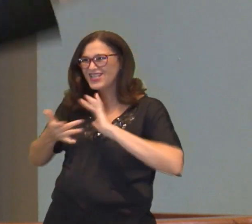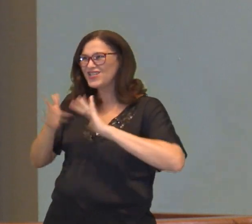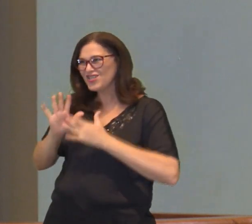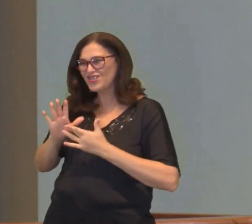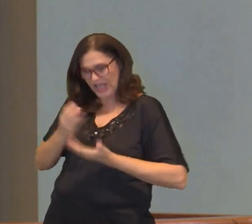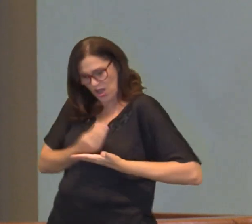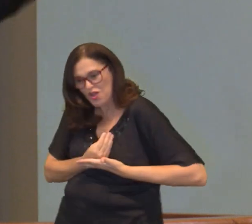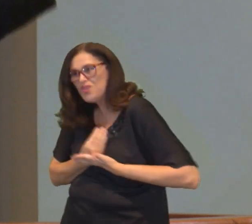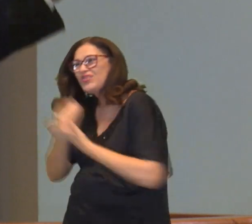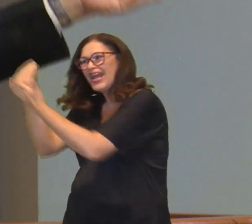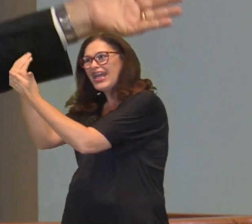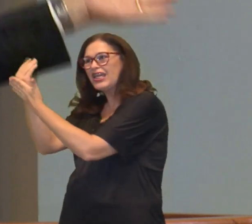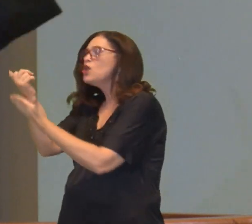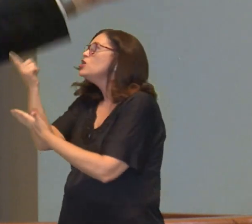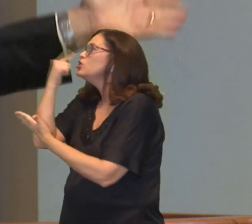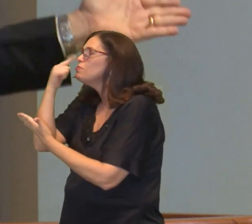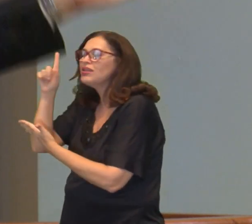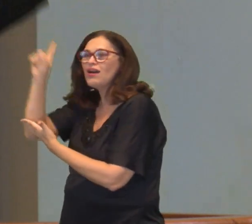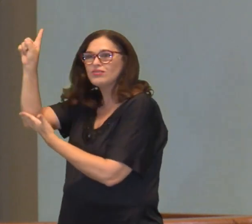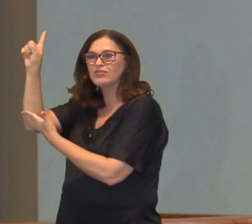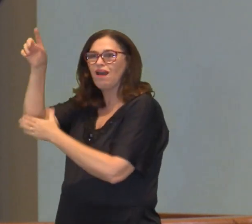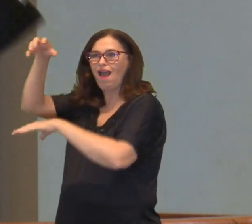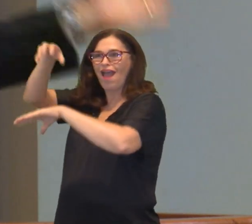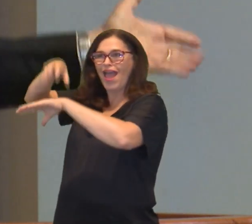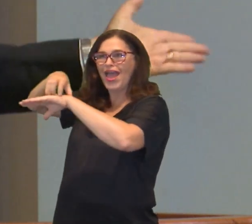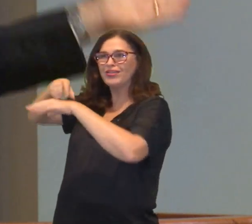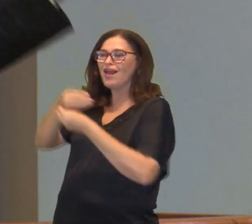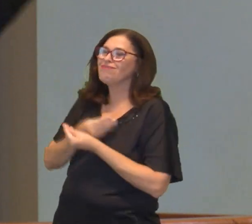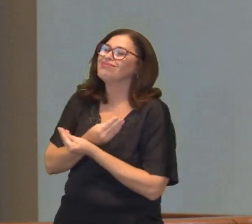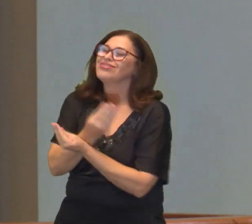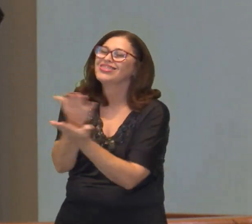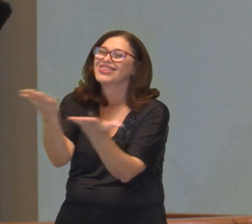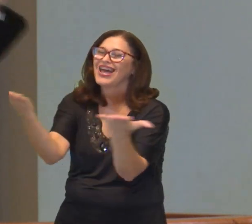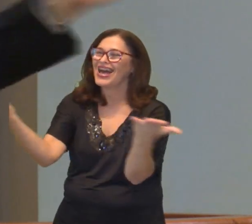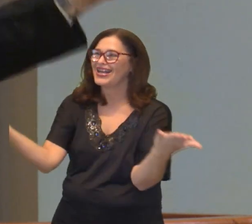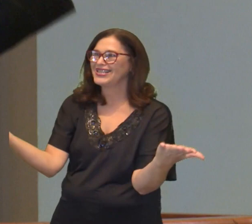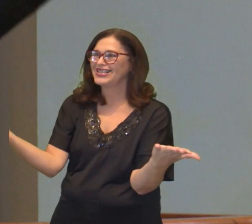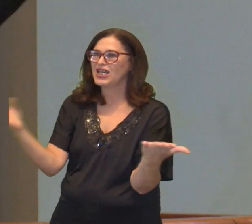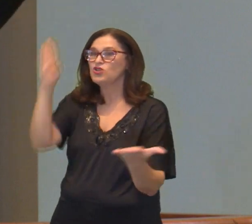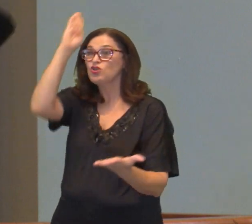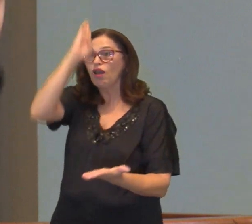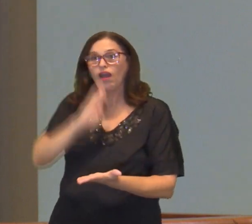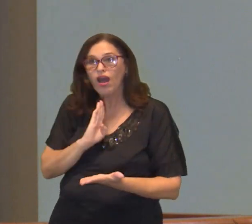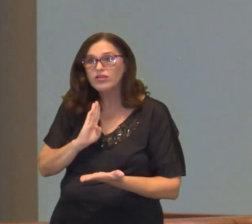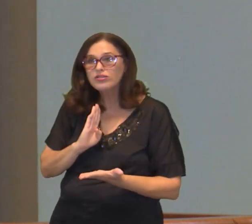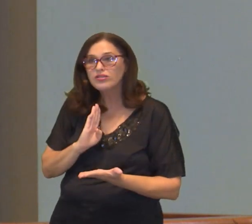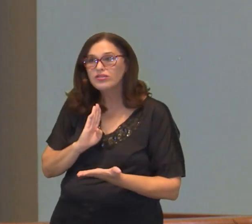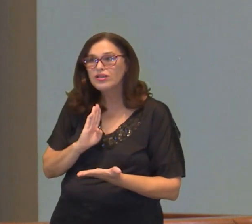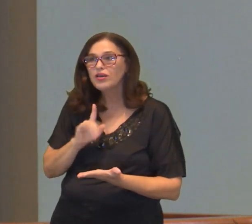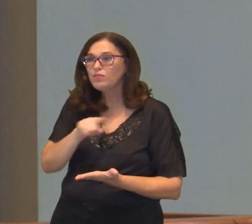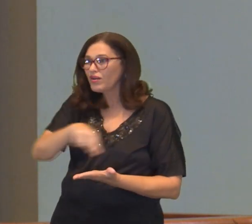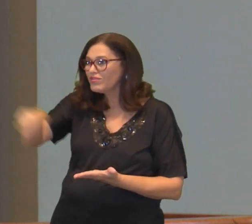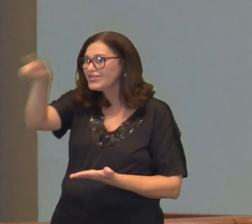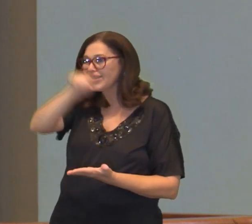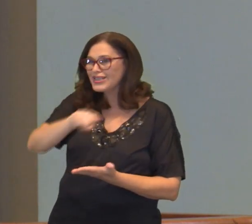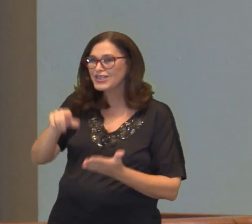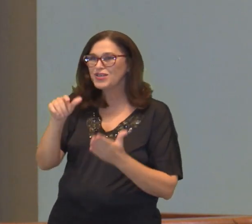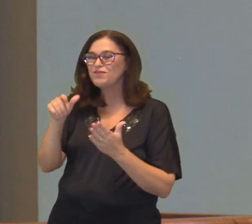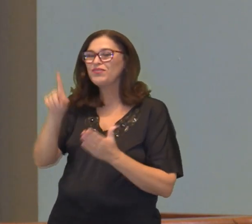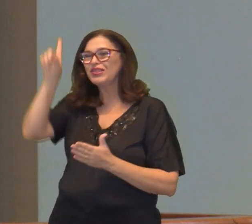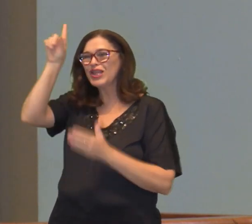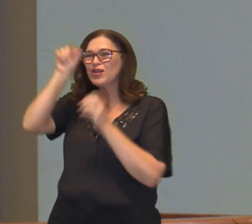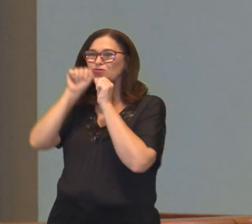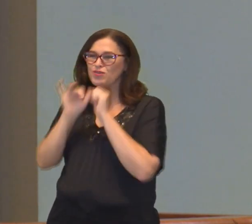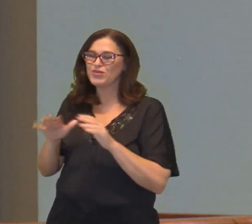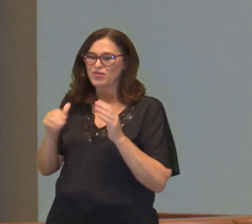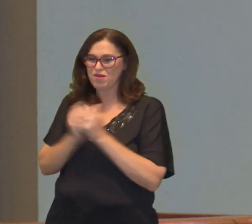se achega. O reino de Deus é oferecido de graça para você. Deus o